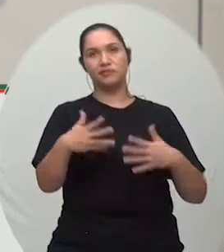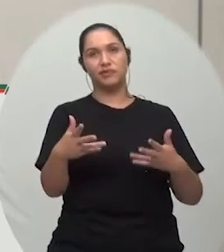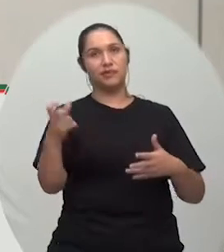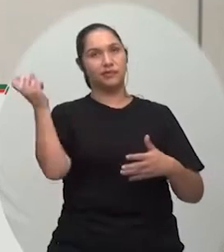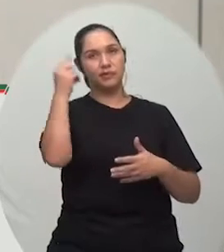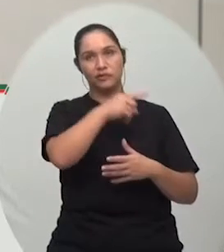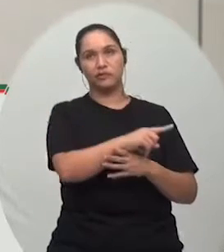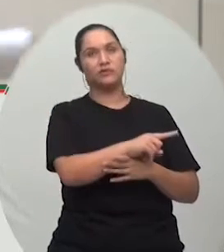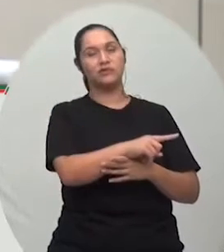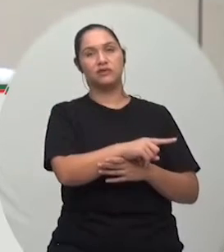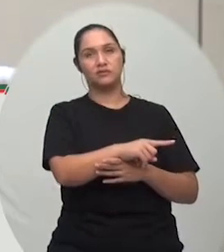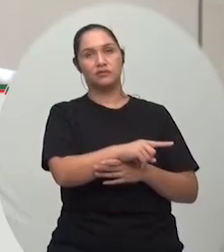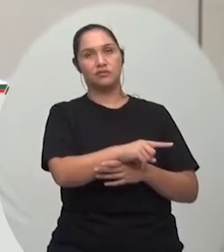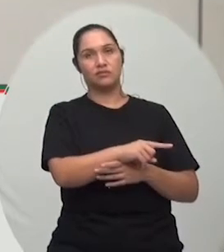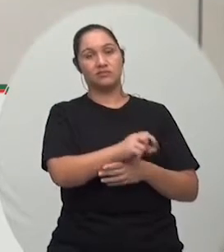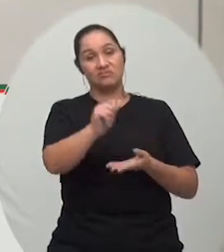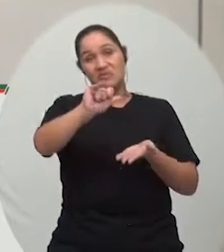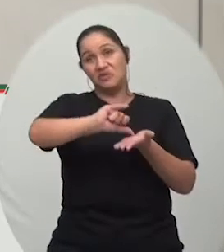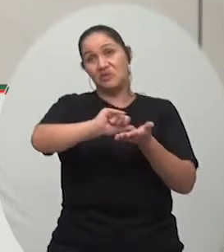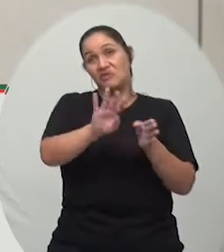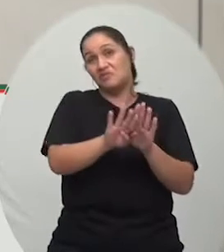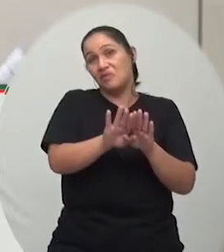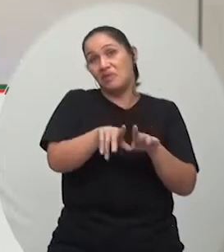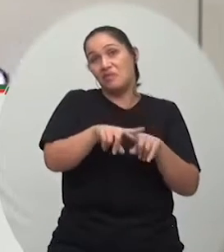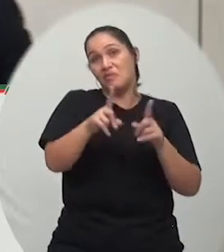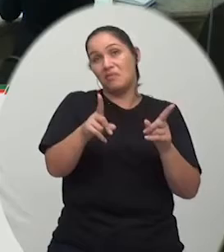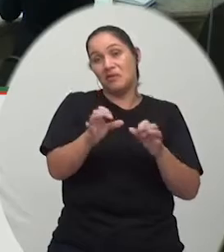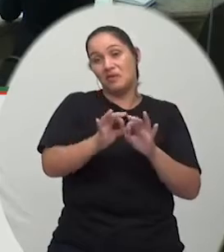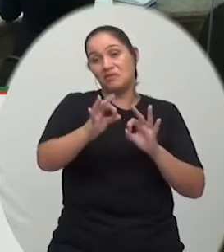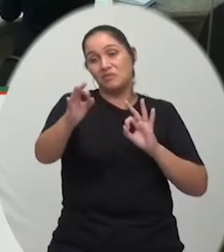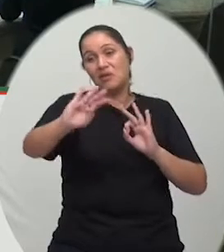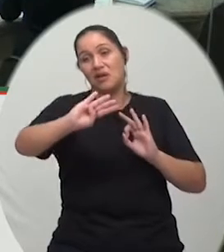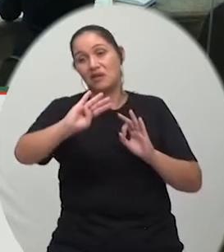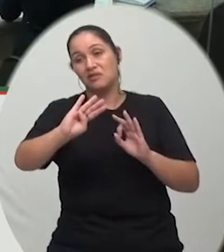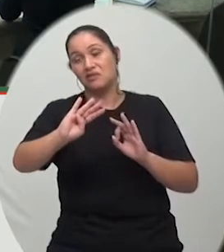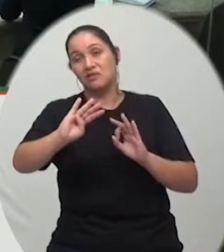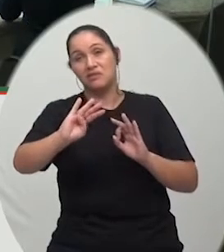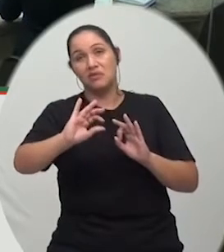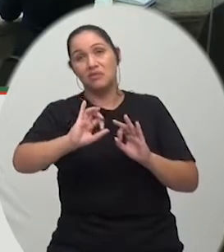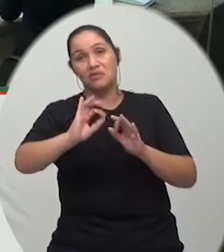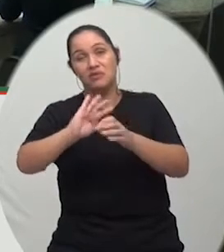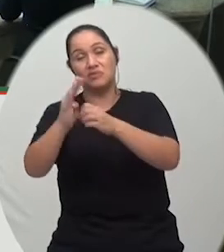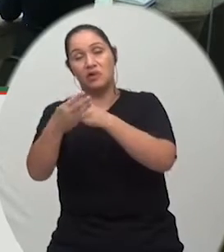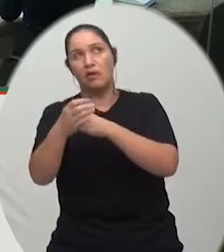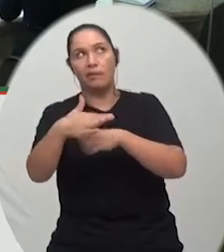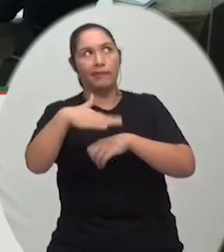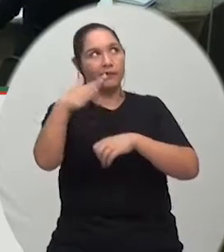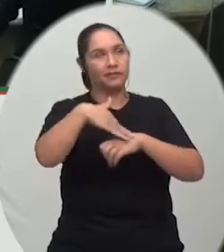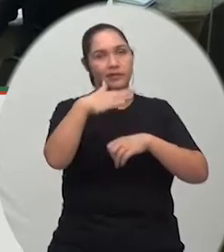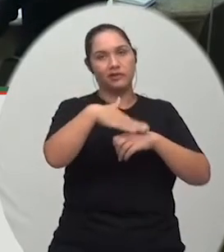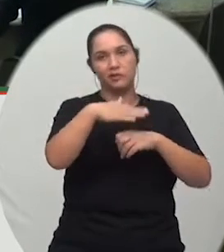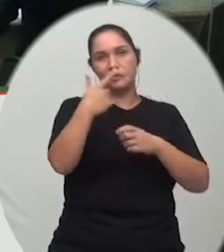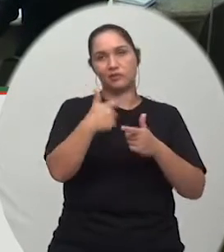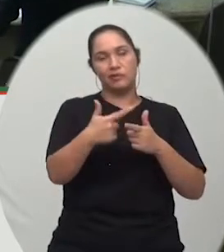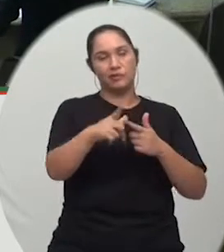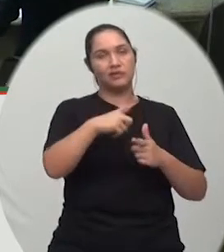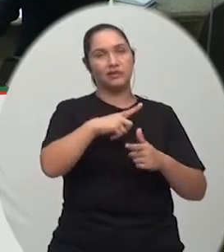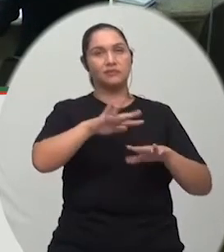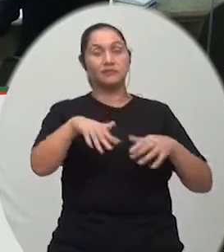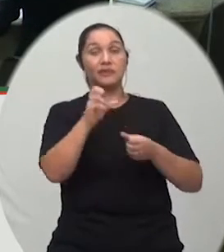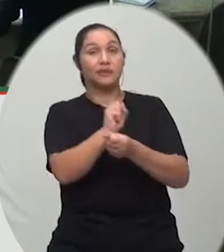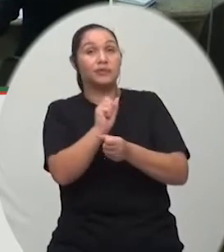as periferias principalmente. Até o centro, mas nós muito mais. Verdade, te agradeço pela contribuição e espero